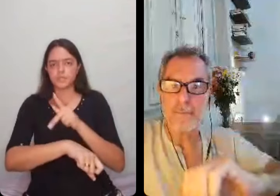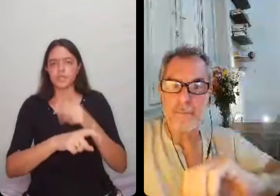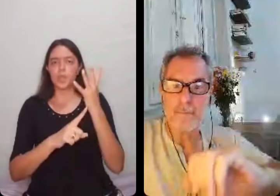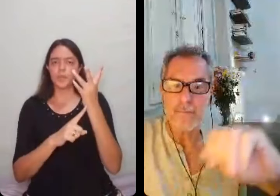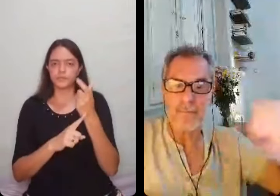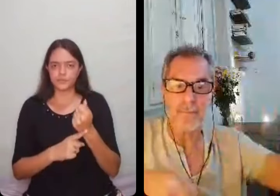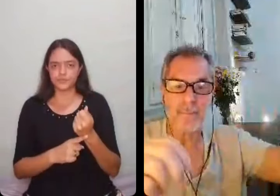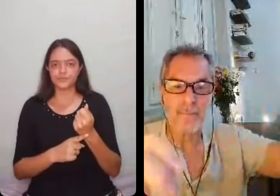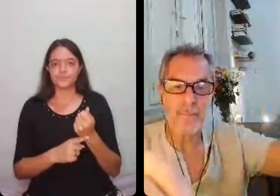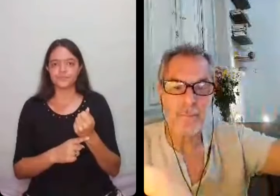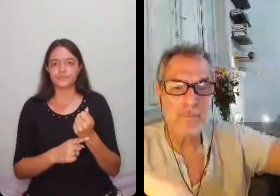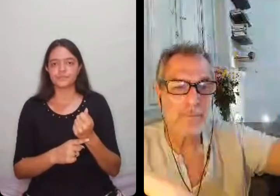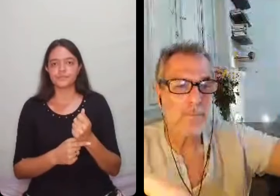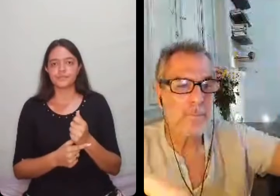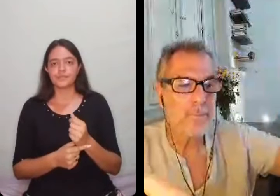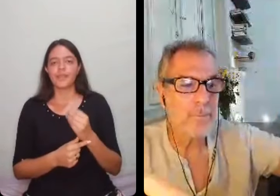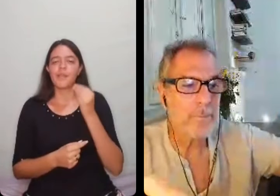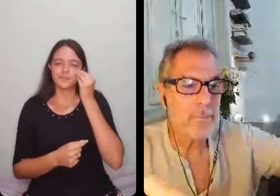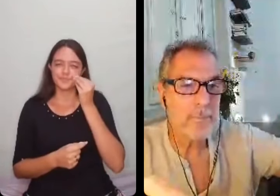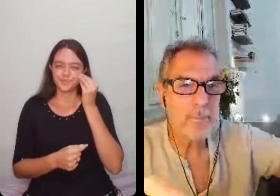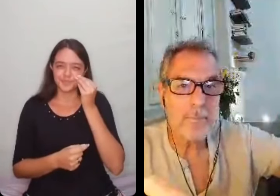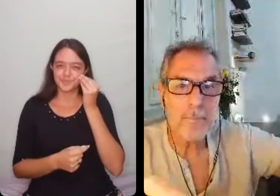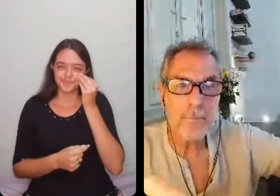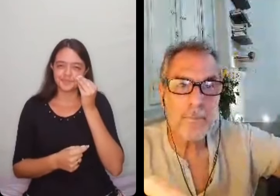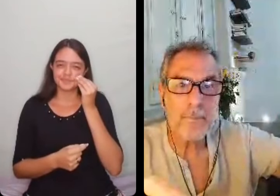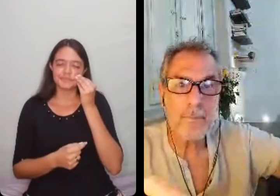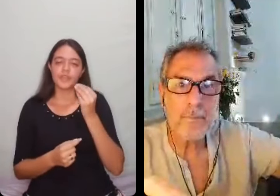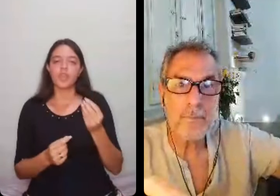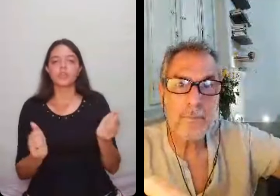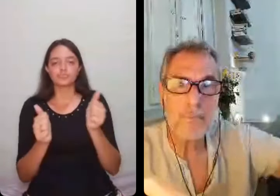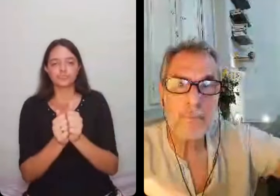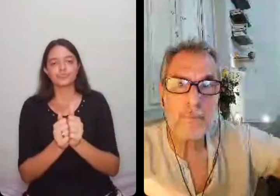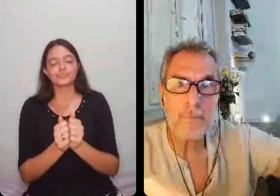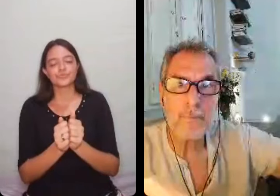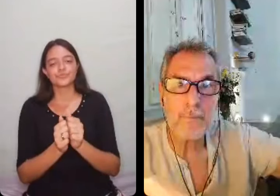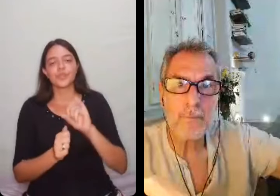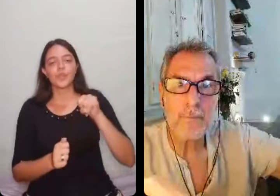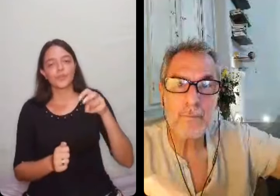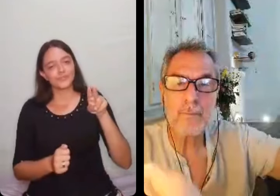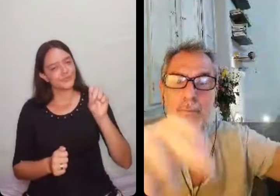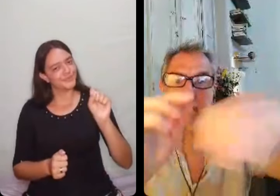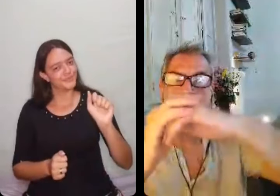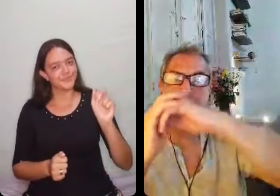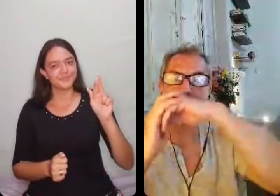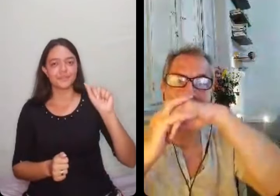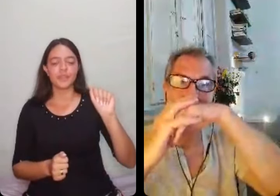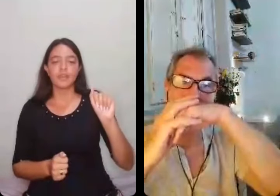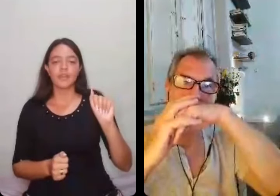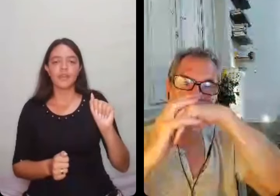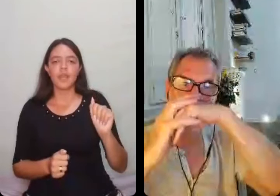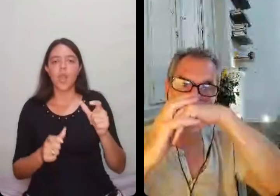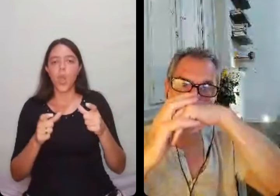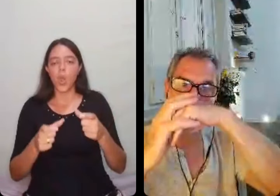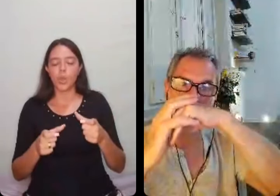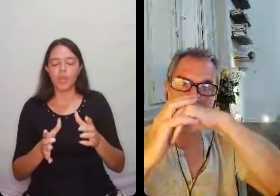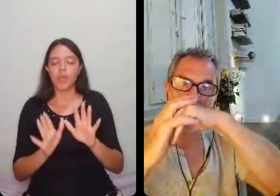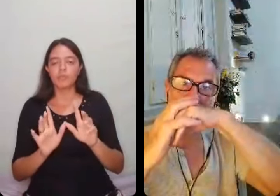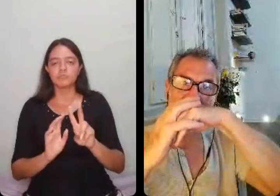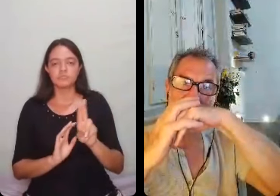né, experienciar, né, de fato. Então, fala de novo, Jussara, onde está? Está no